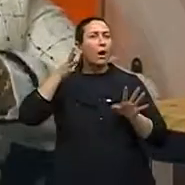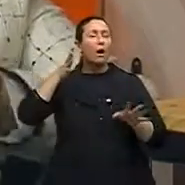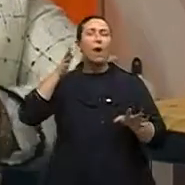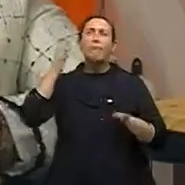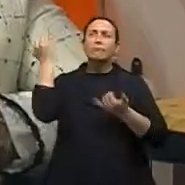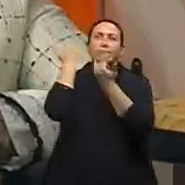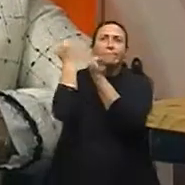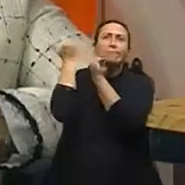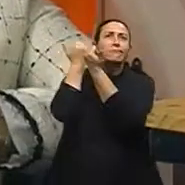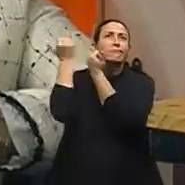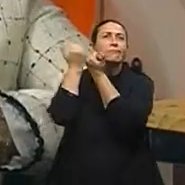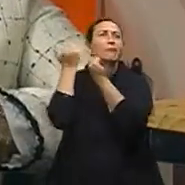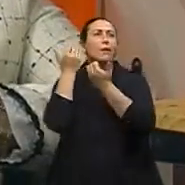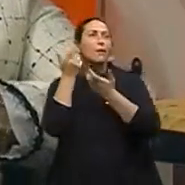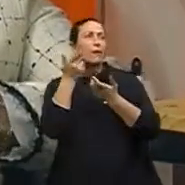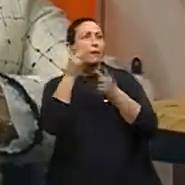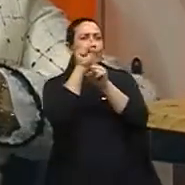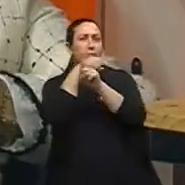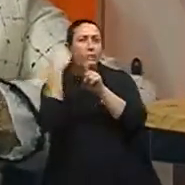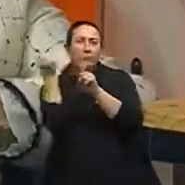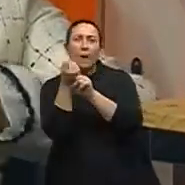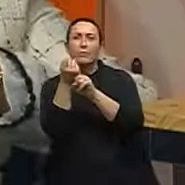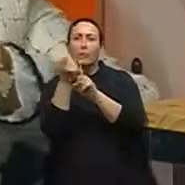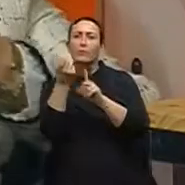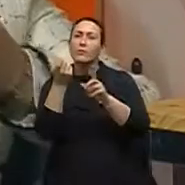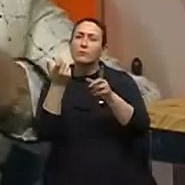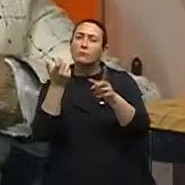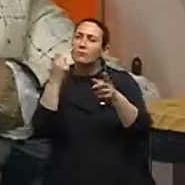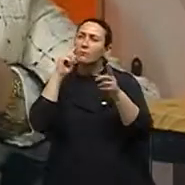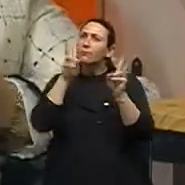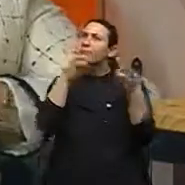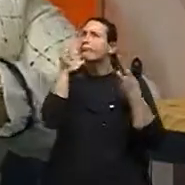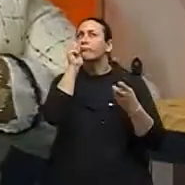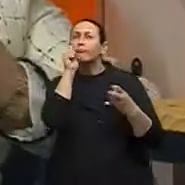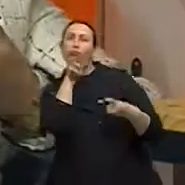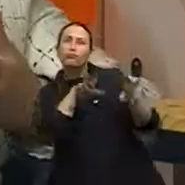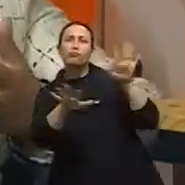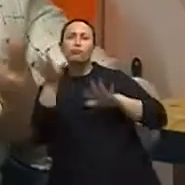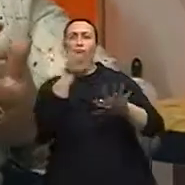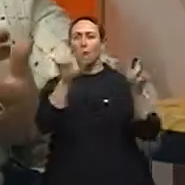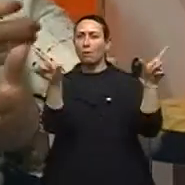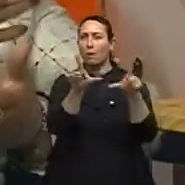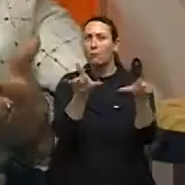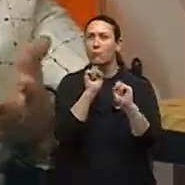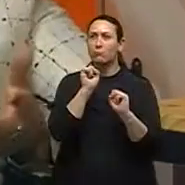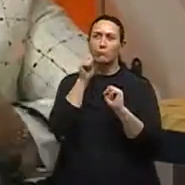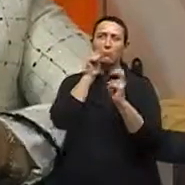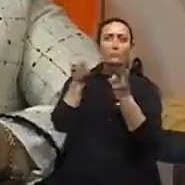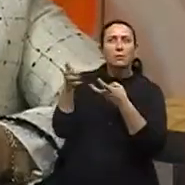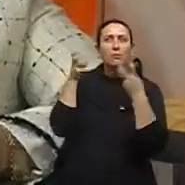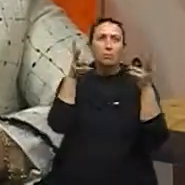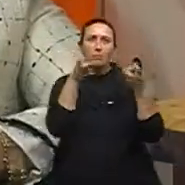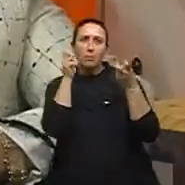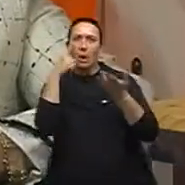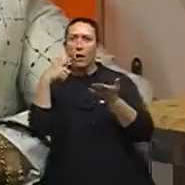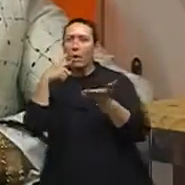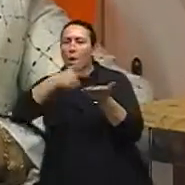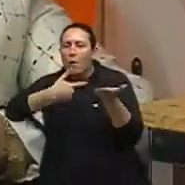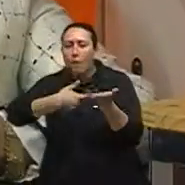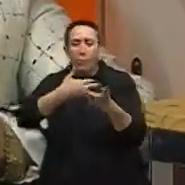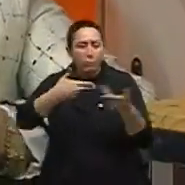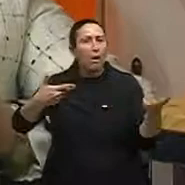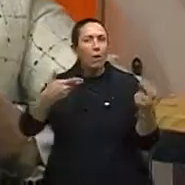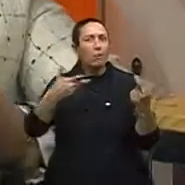todas essas questões que a sociedade tem dialogado através da mídia através da da de toda a literatura existente